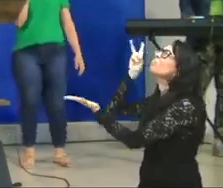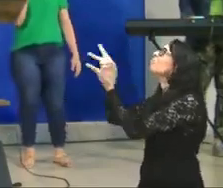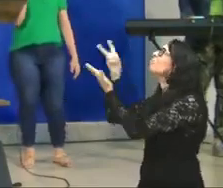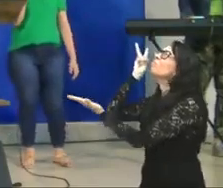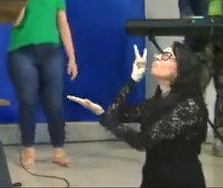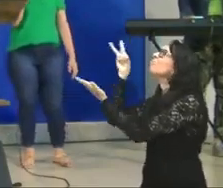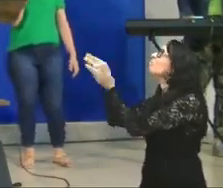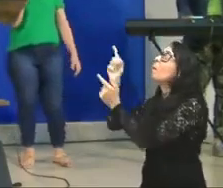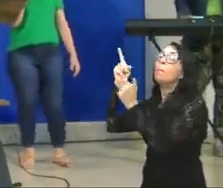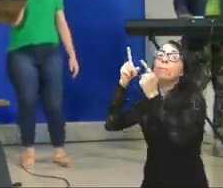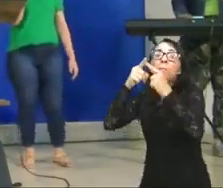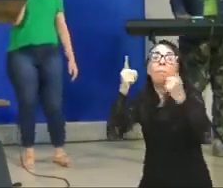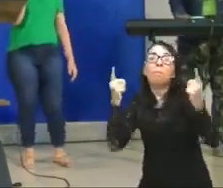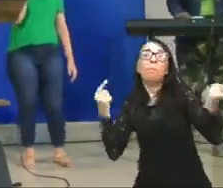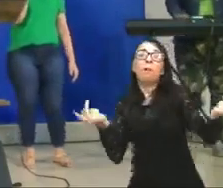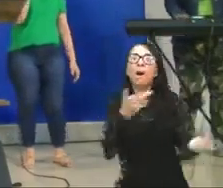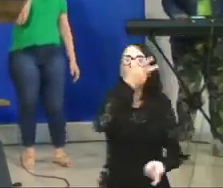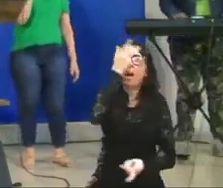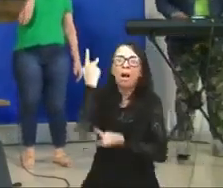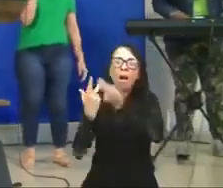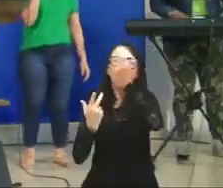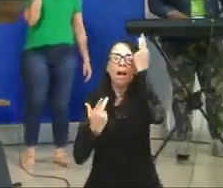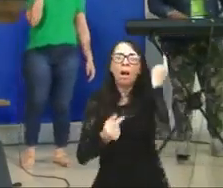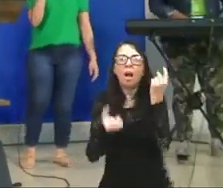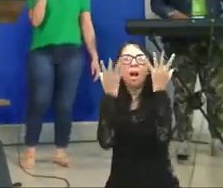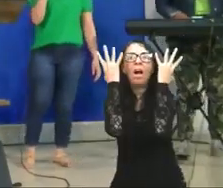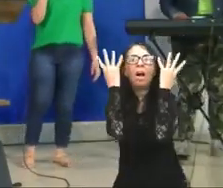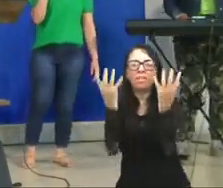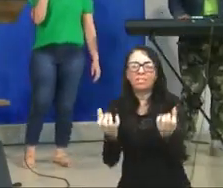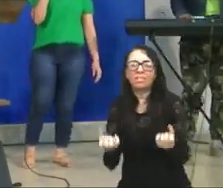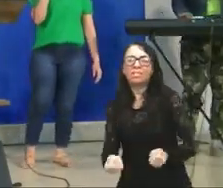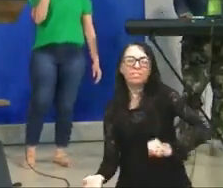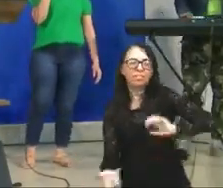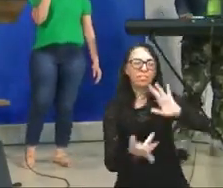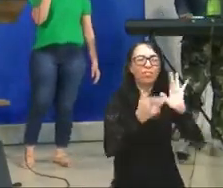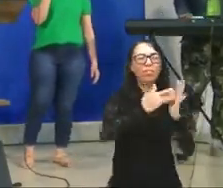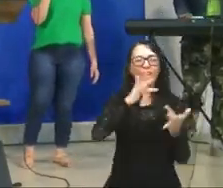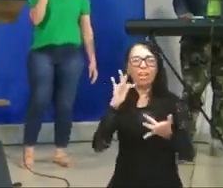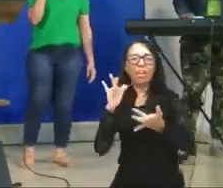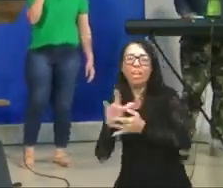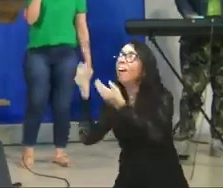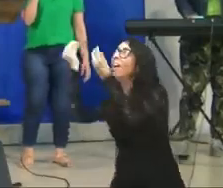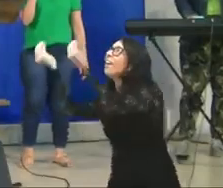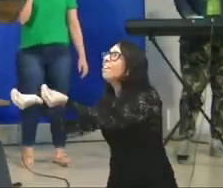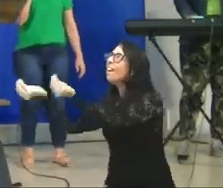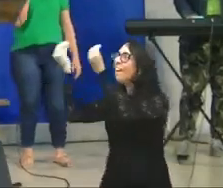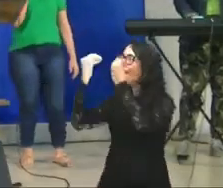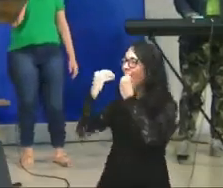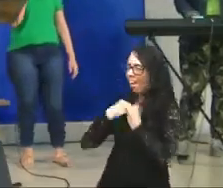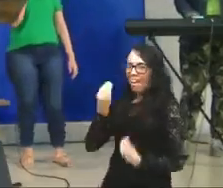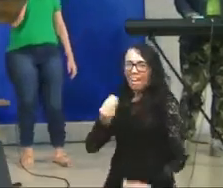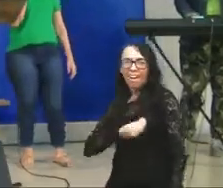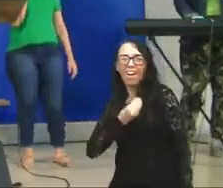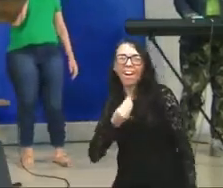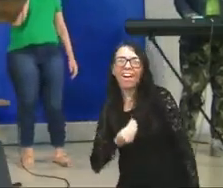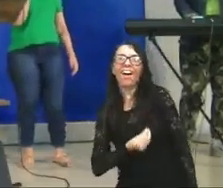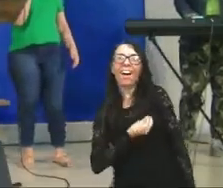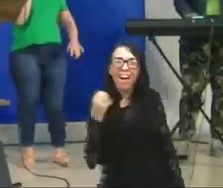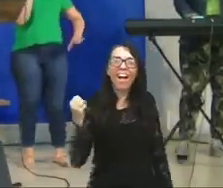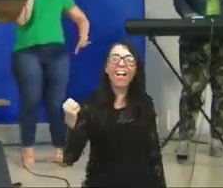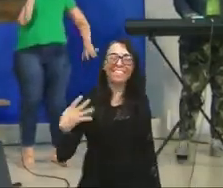mas aquele que há de escolher tesouro maior terá.